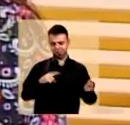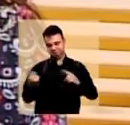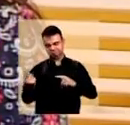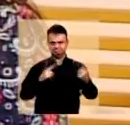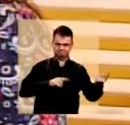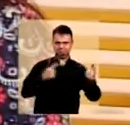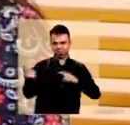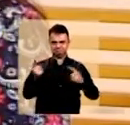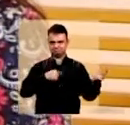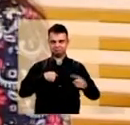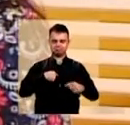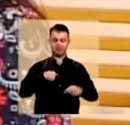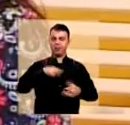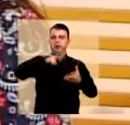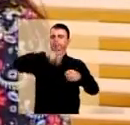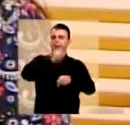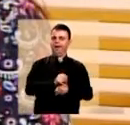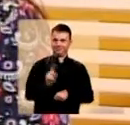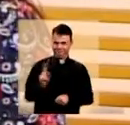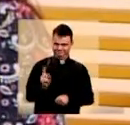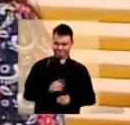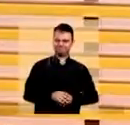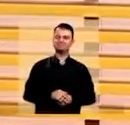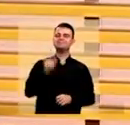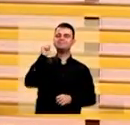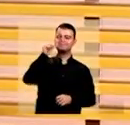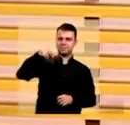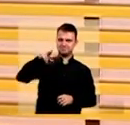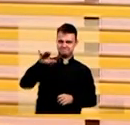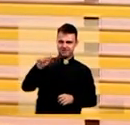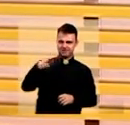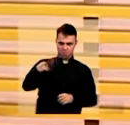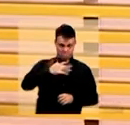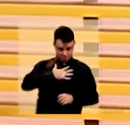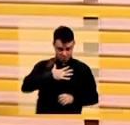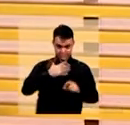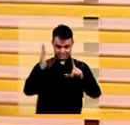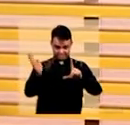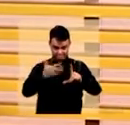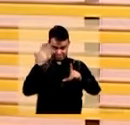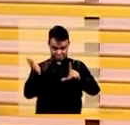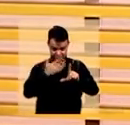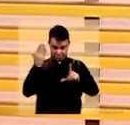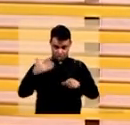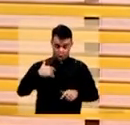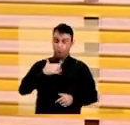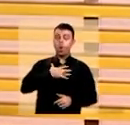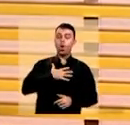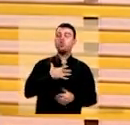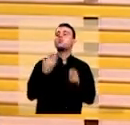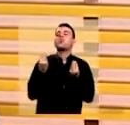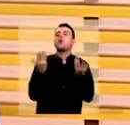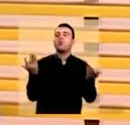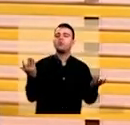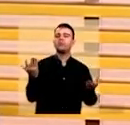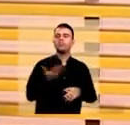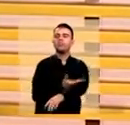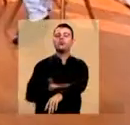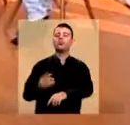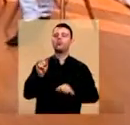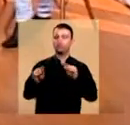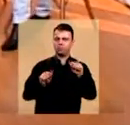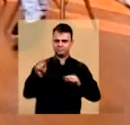para a gente poder não parar. Mas você usa, é adepta do livro digital? Não? Como é que é isso para uma